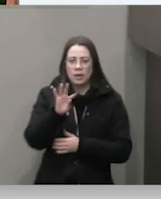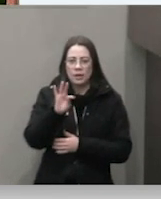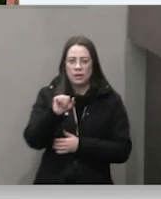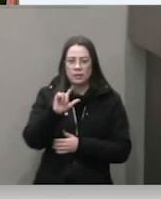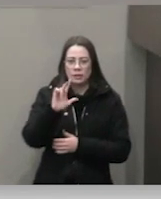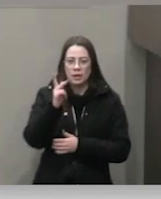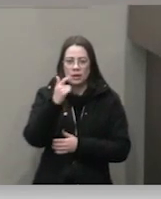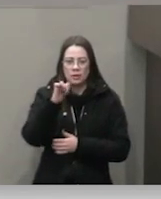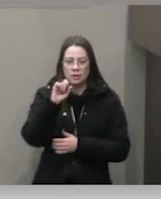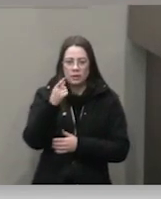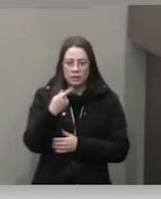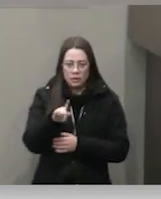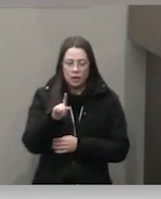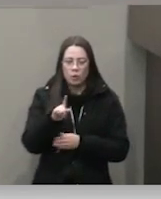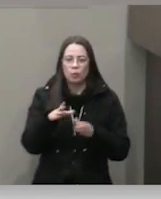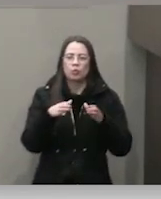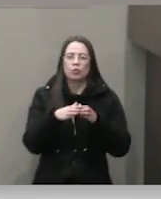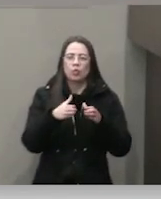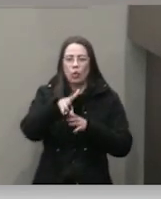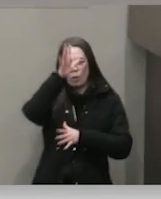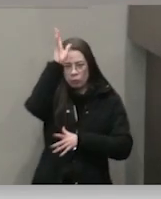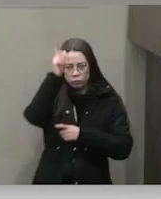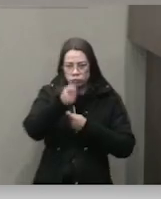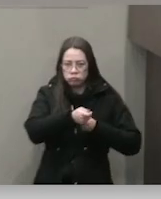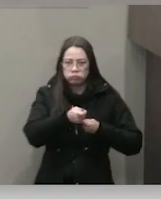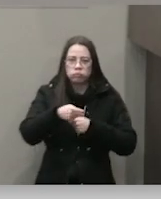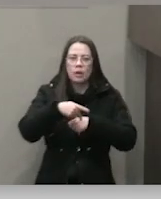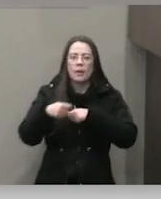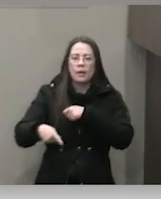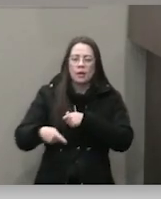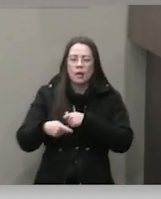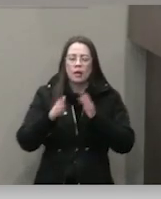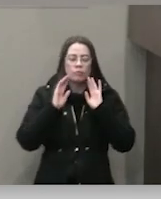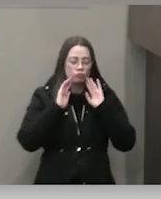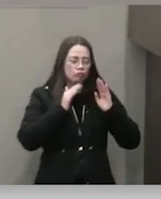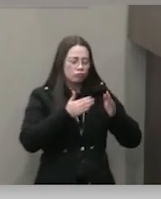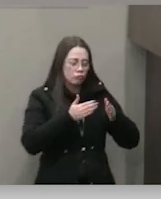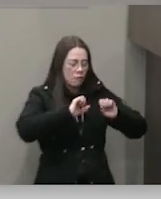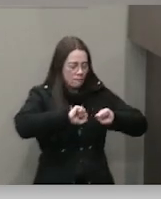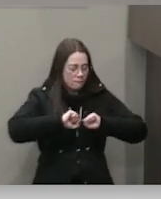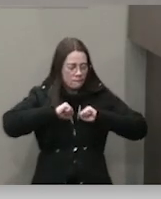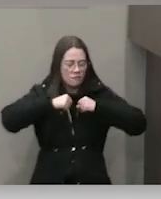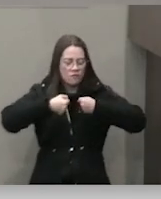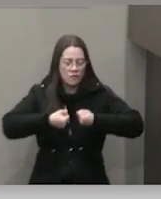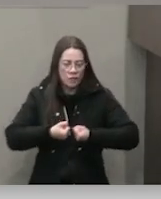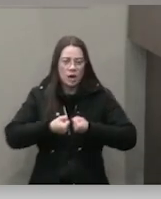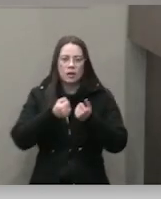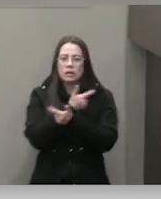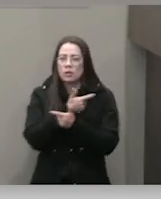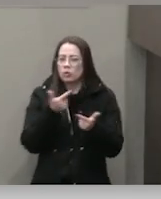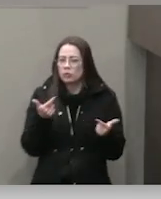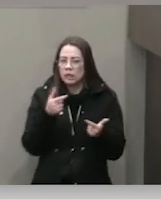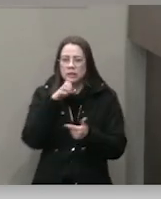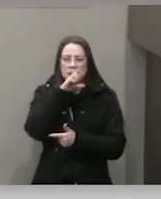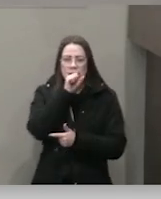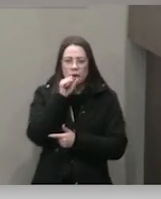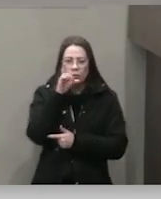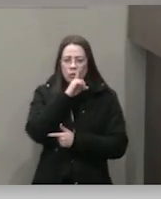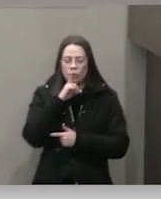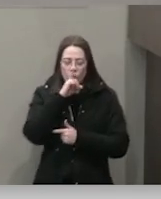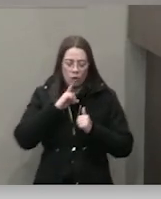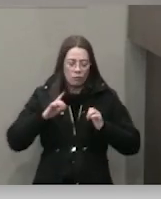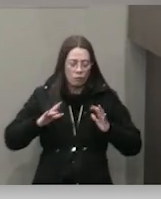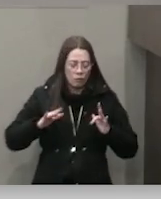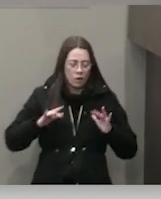Batalhão do Corpo de Bombeiros de Passo Fundo, pelo trabalho prestado, pela dedicação e empenho, que não tem sábado, não tem domingo, não tem hora ruim. E apenas,